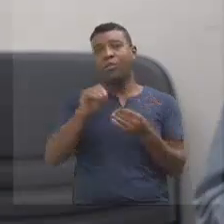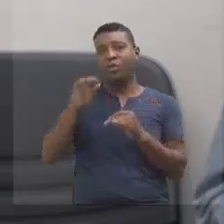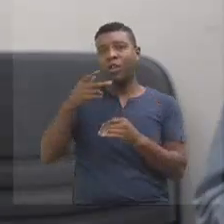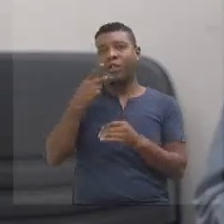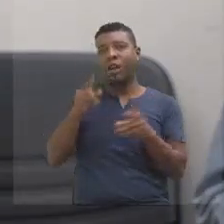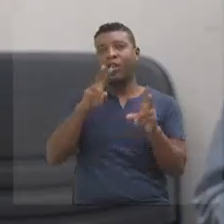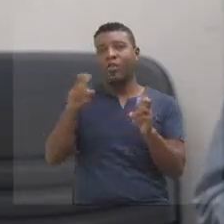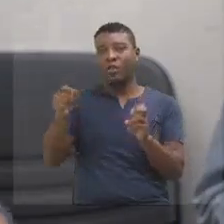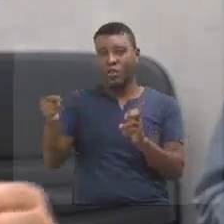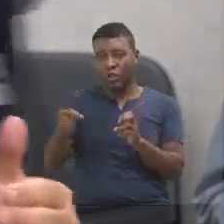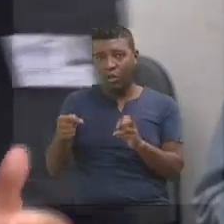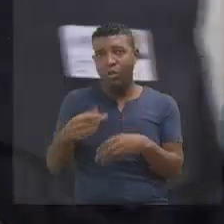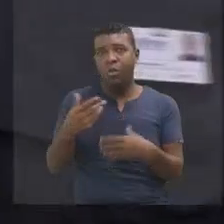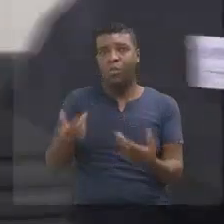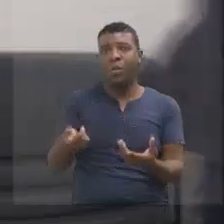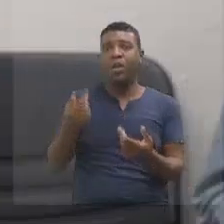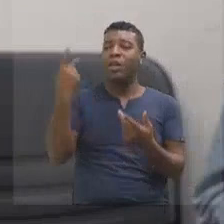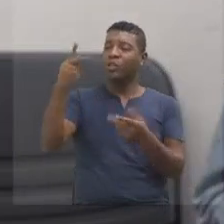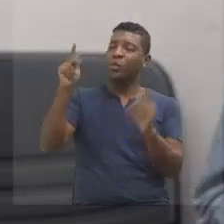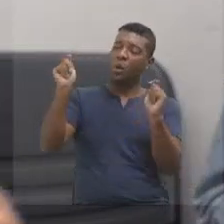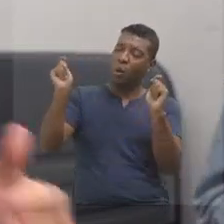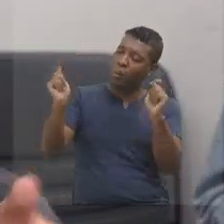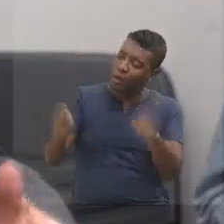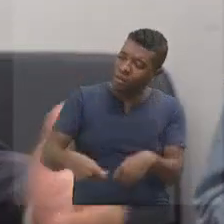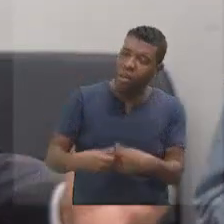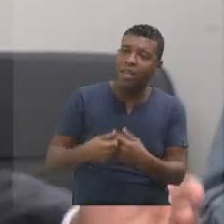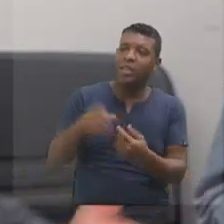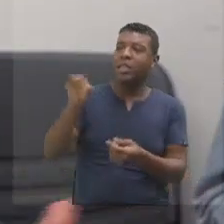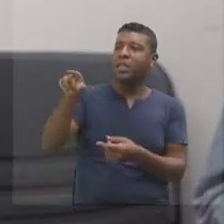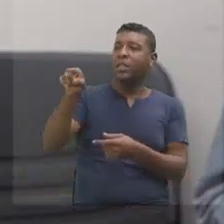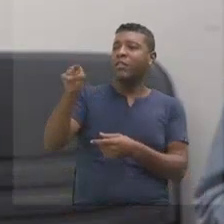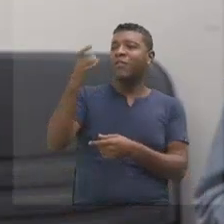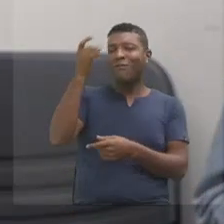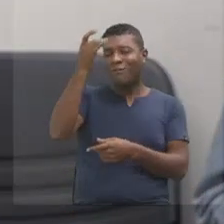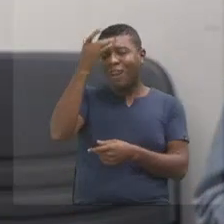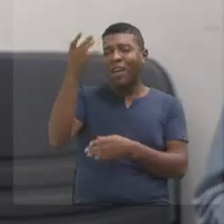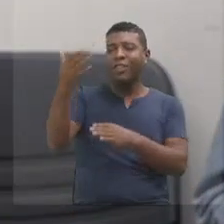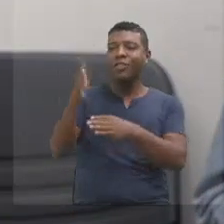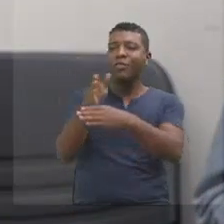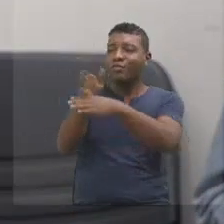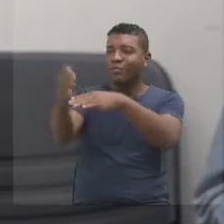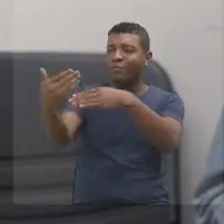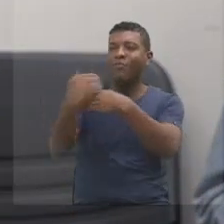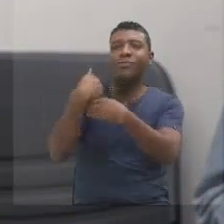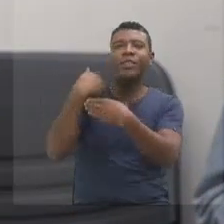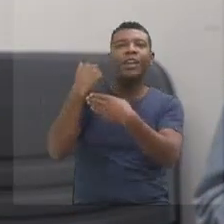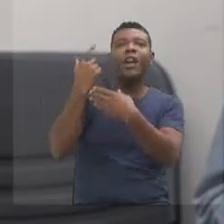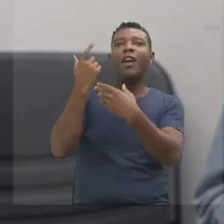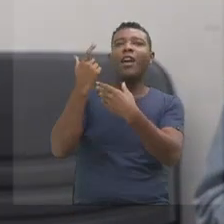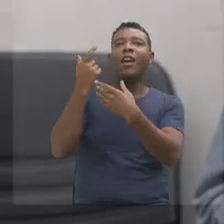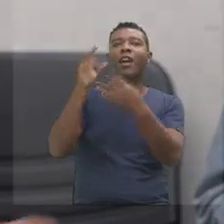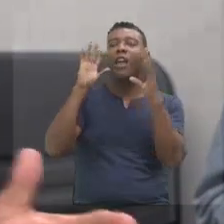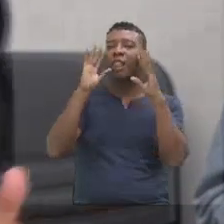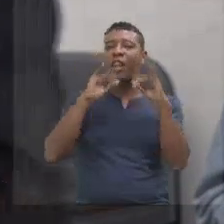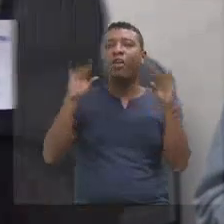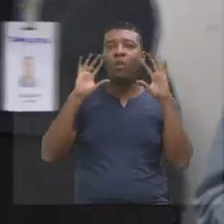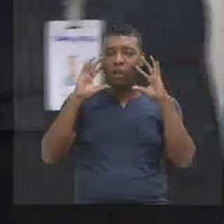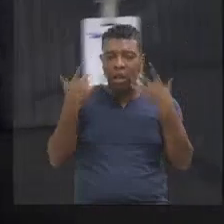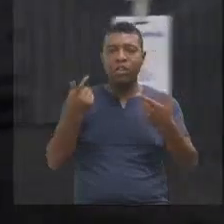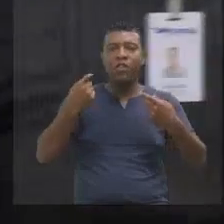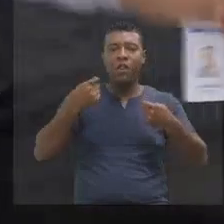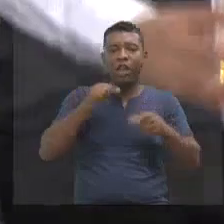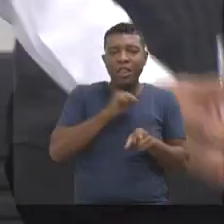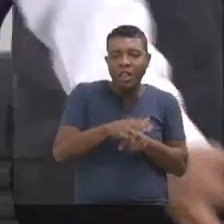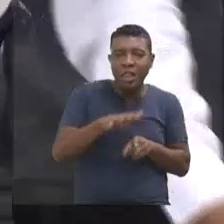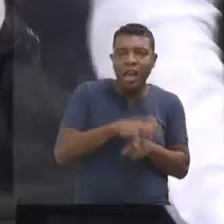da sua competência do seu fácil acesso para que possa resolver as demandas e